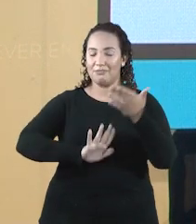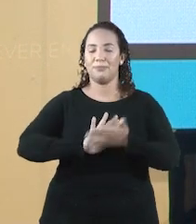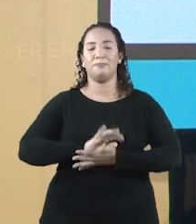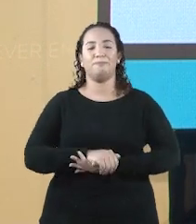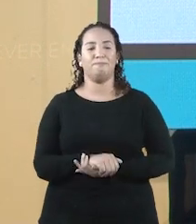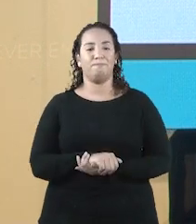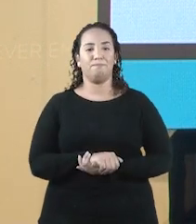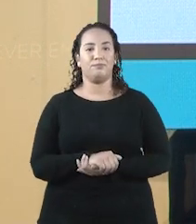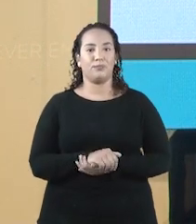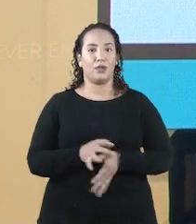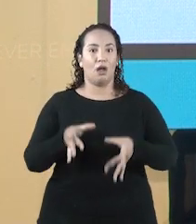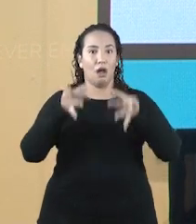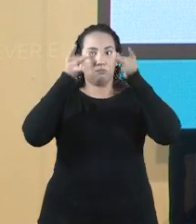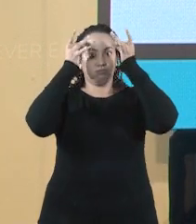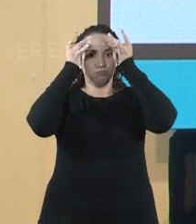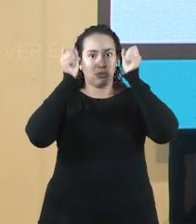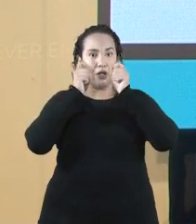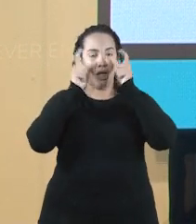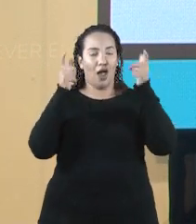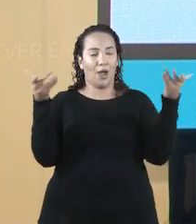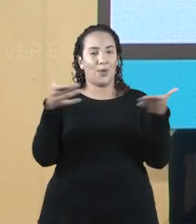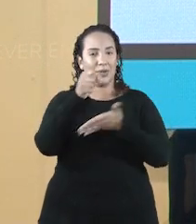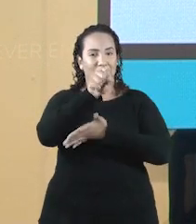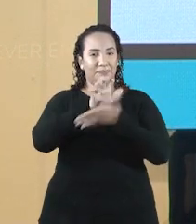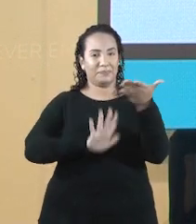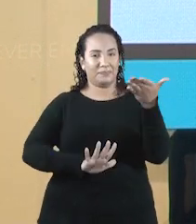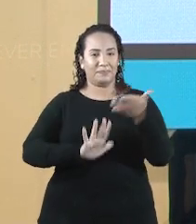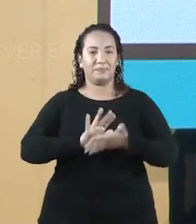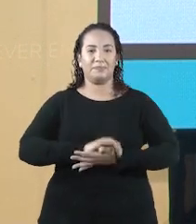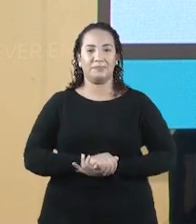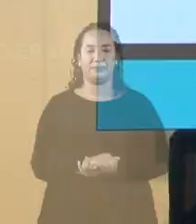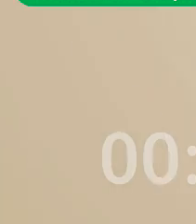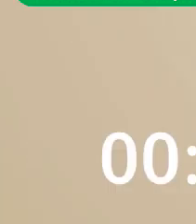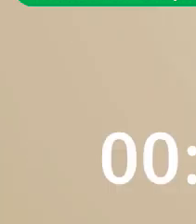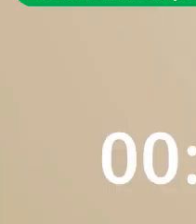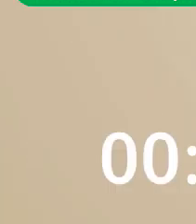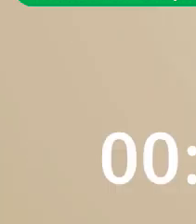treinar? Fique ligado aí, que chegou o momento da atividade.